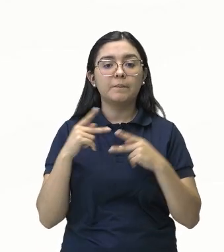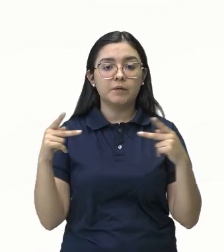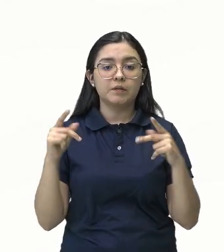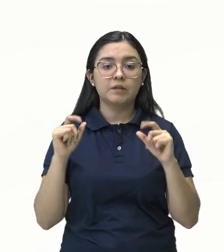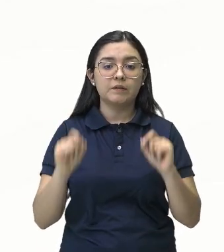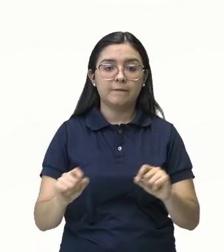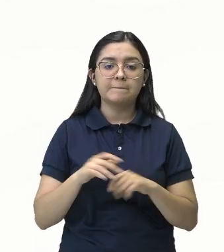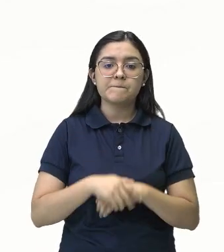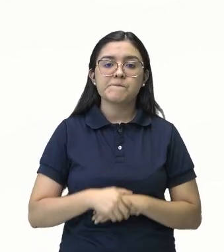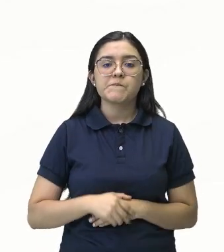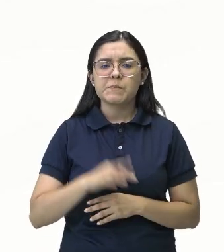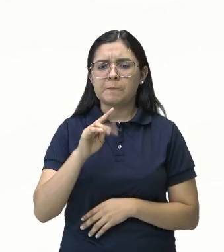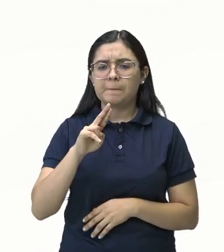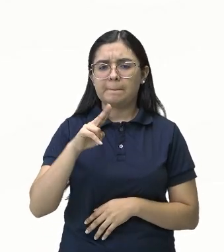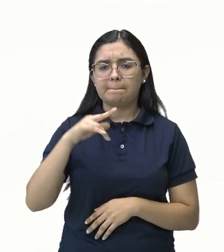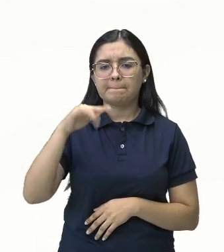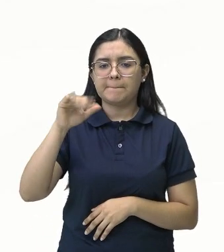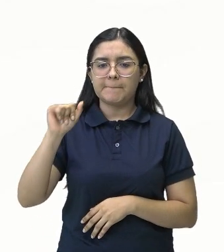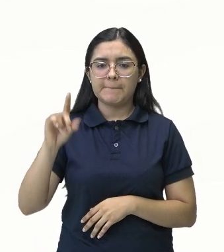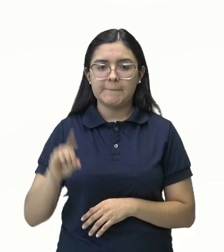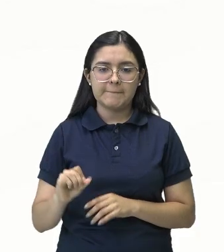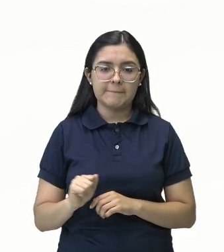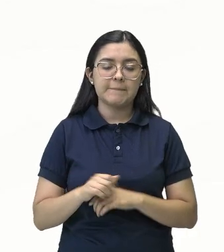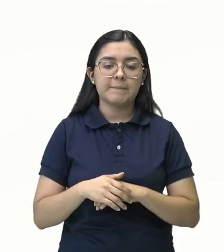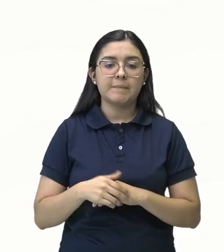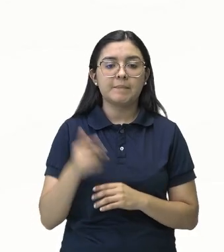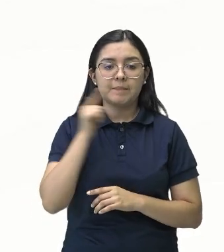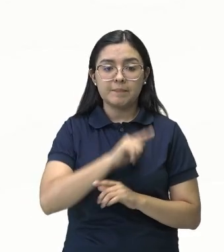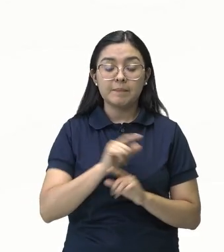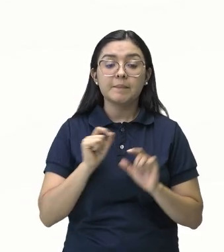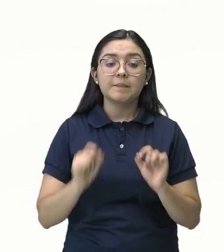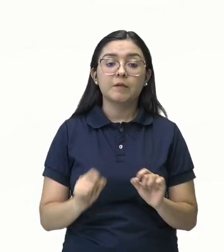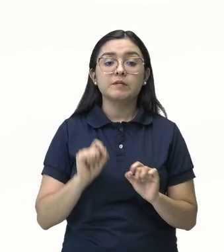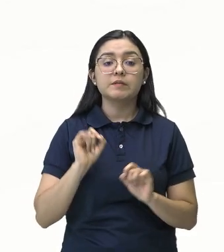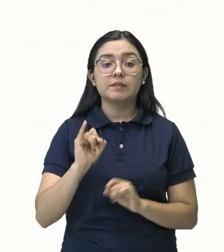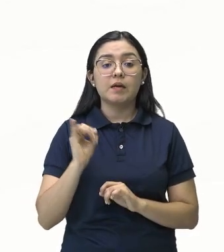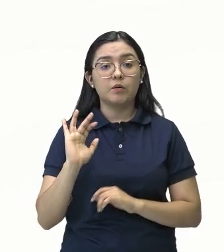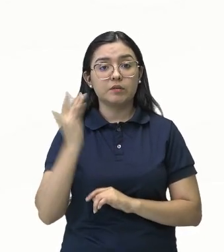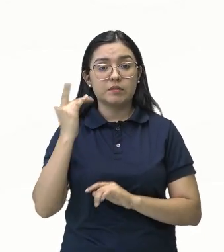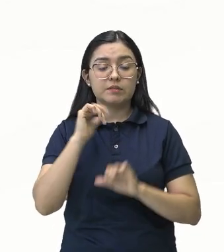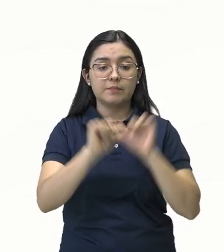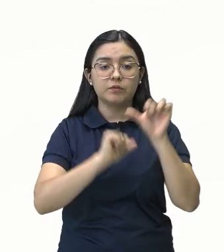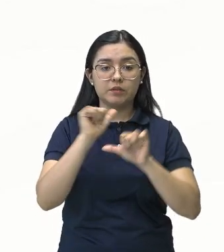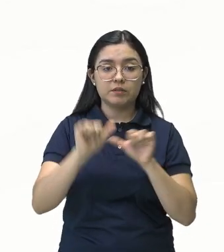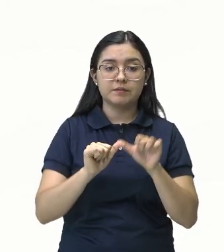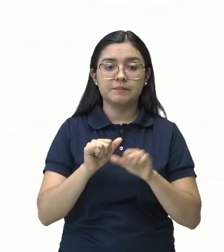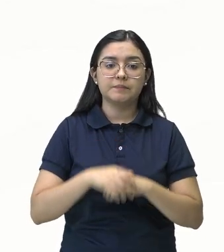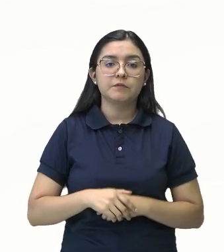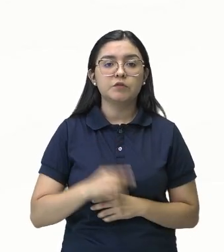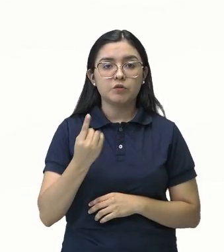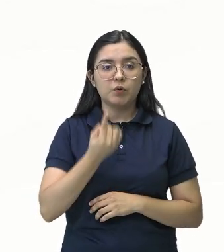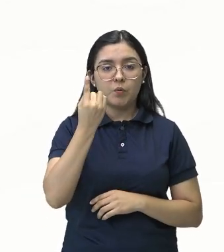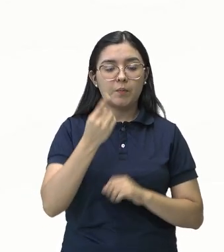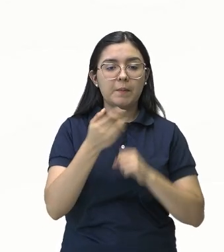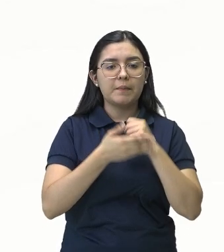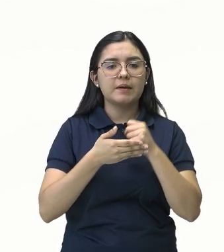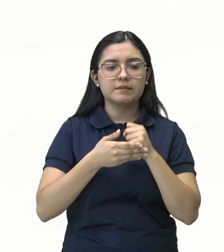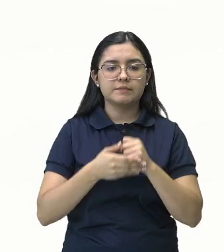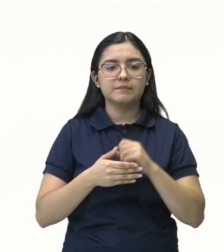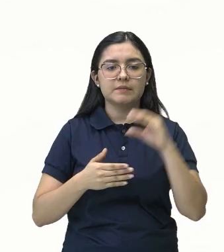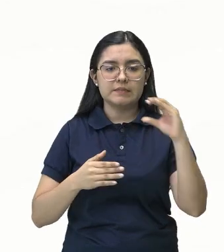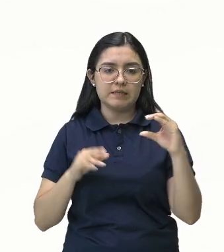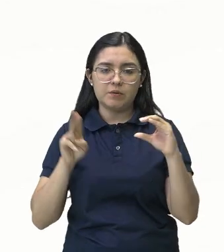fica truncada e, muitas vezes, não funcional, quando ocorre a mudança aqui de apenas uma base no início